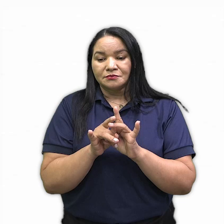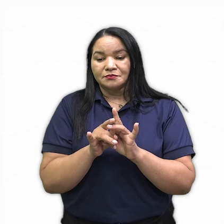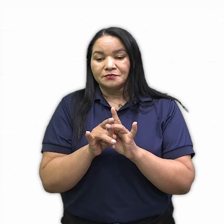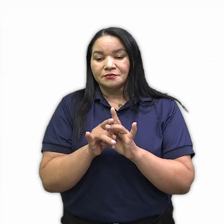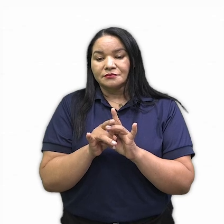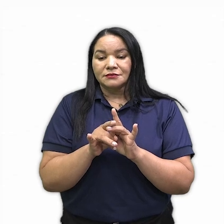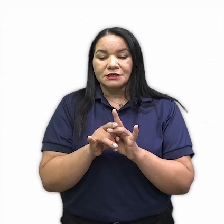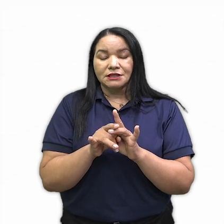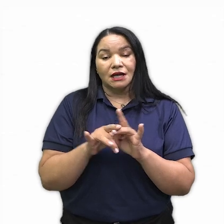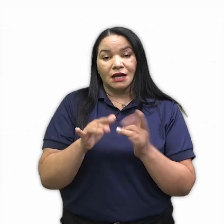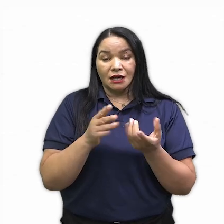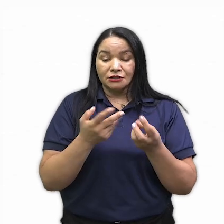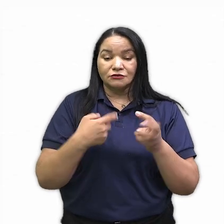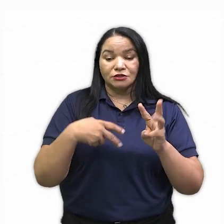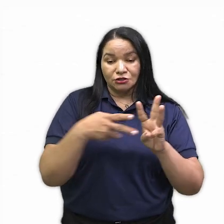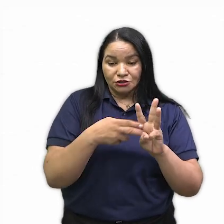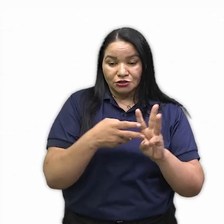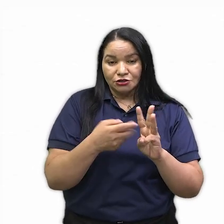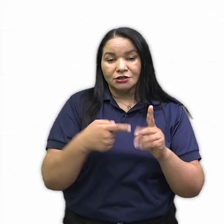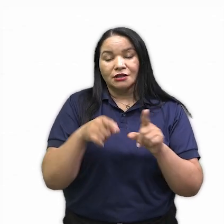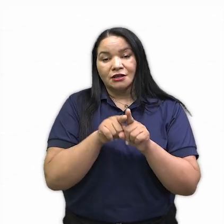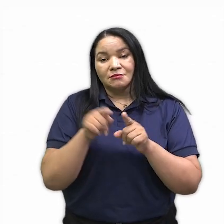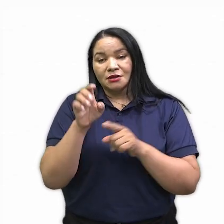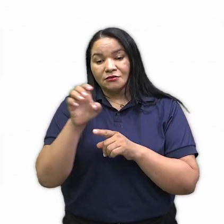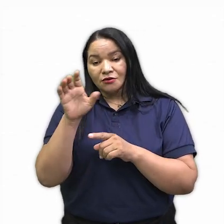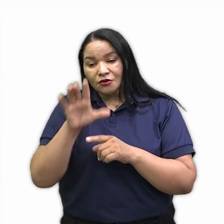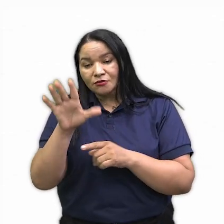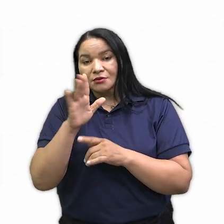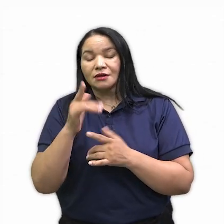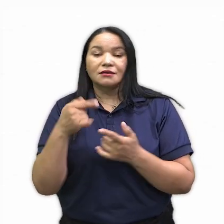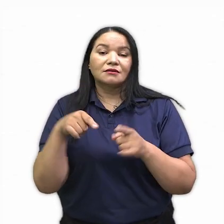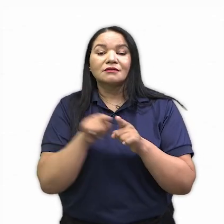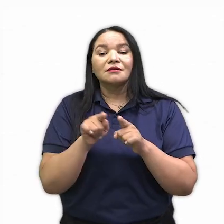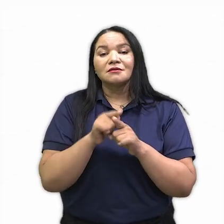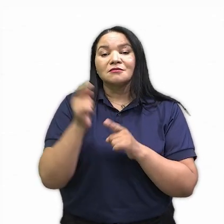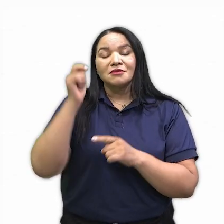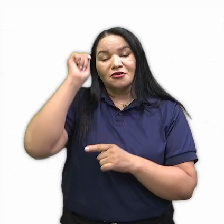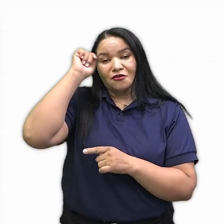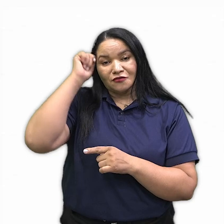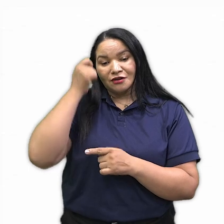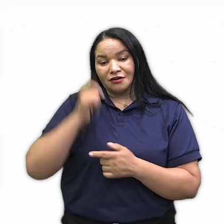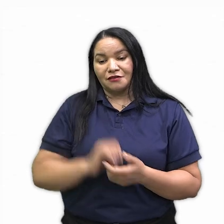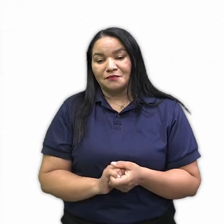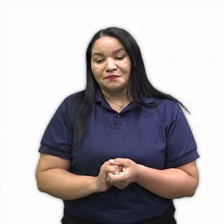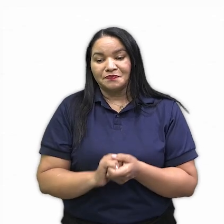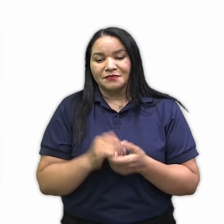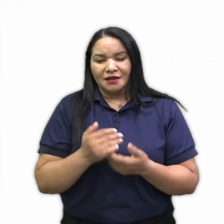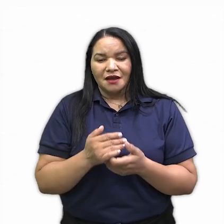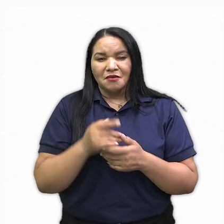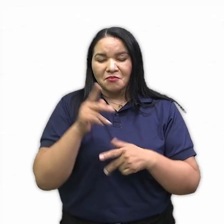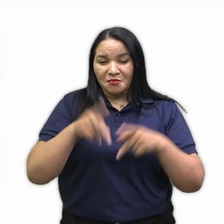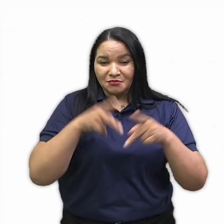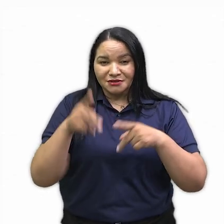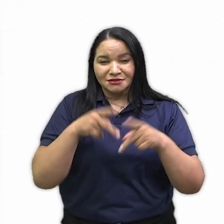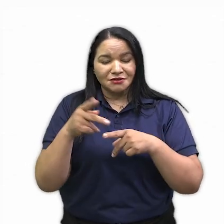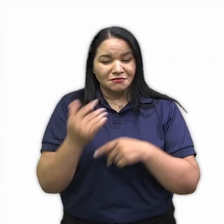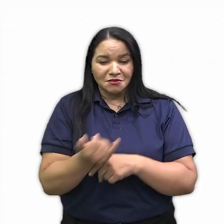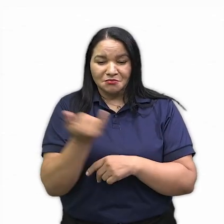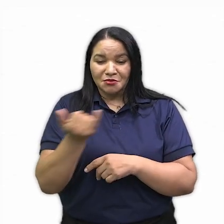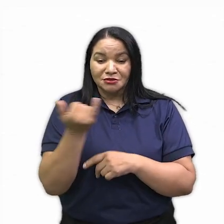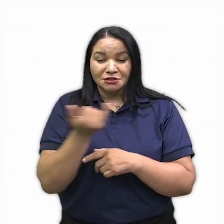parte de raízes indígenas quanto europeia e africanas. Essa população ela vai ser significativa em muitos